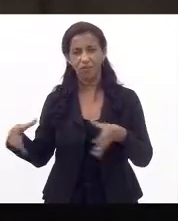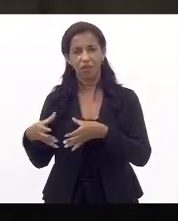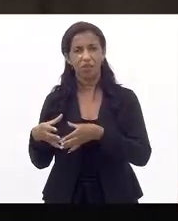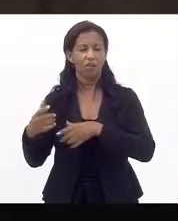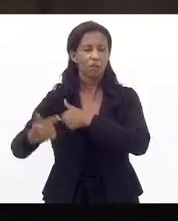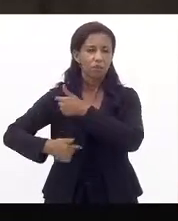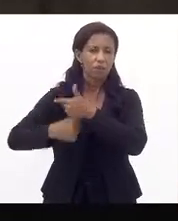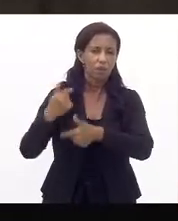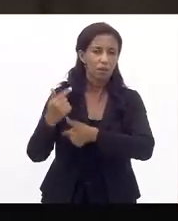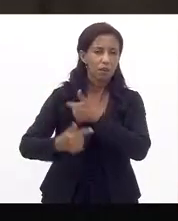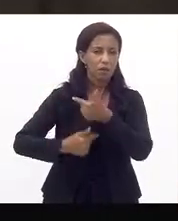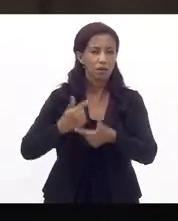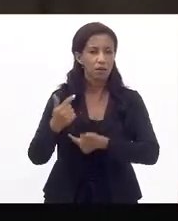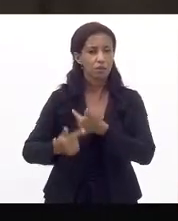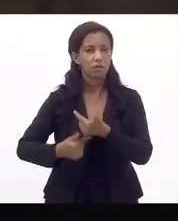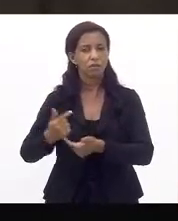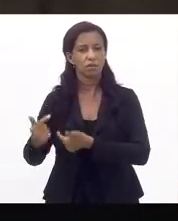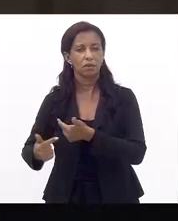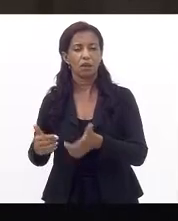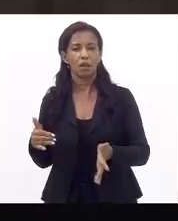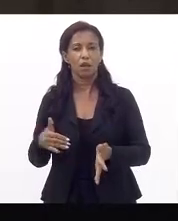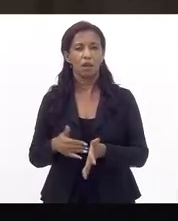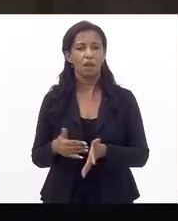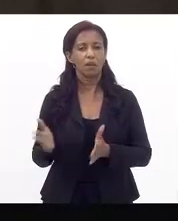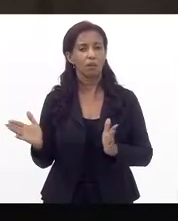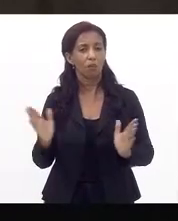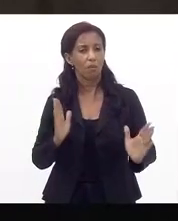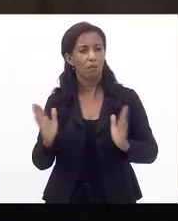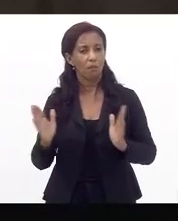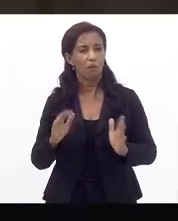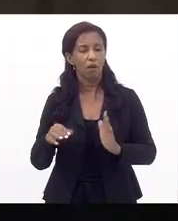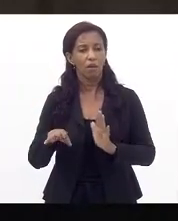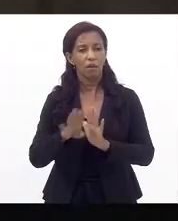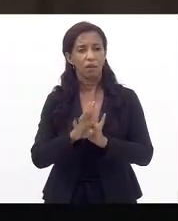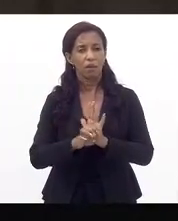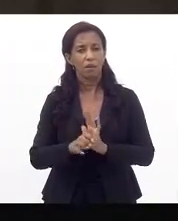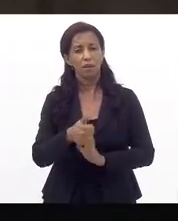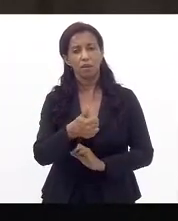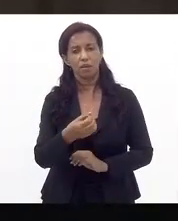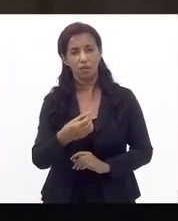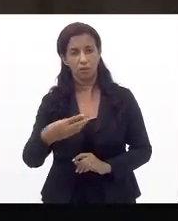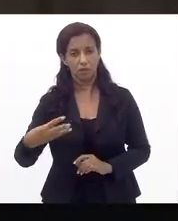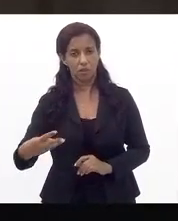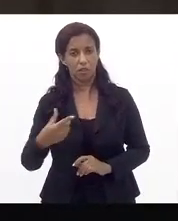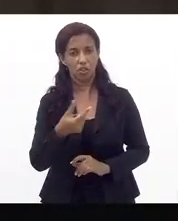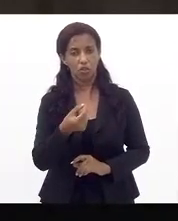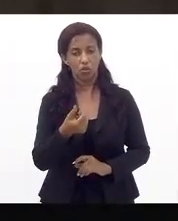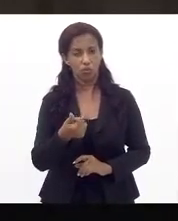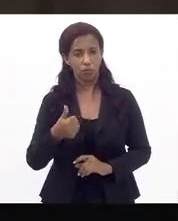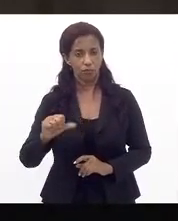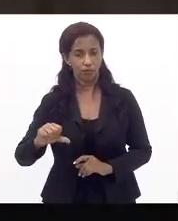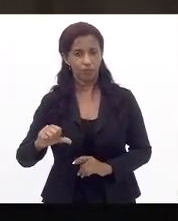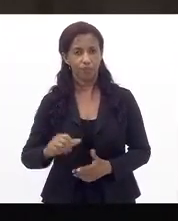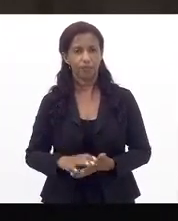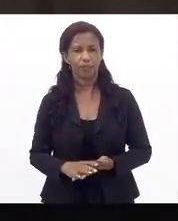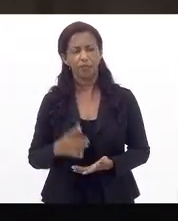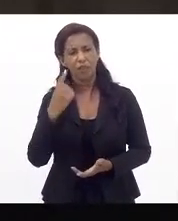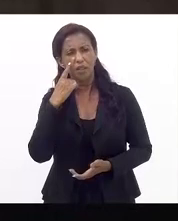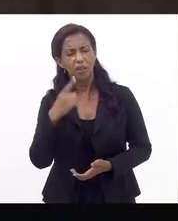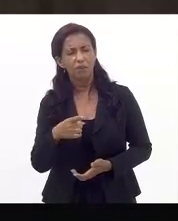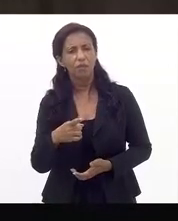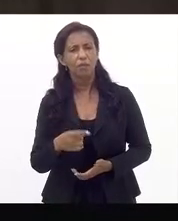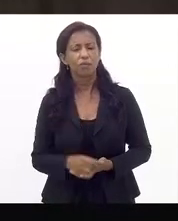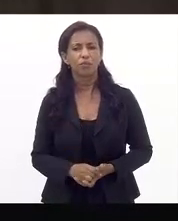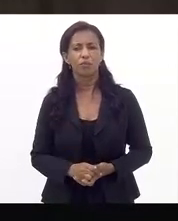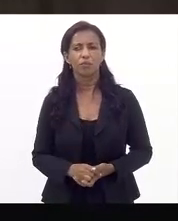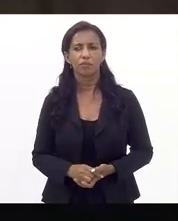trabalhando nesse sentido até como parâmetro da emenda com sono al-103 de 2019 e Vimos